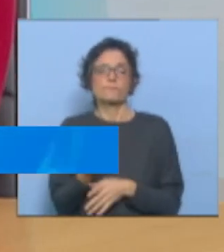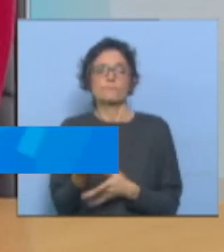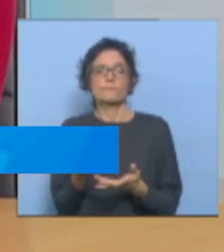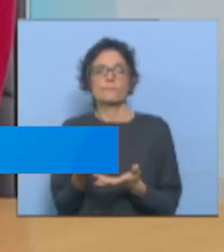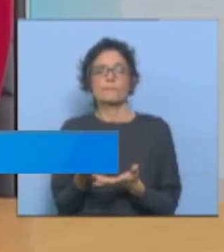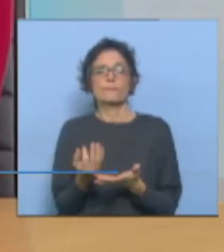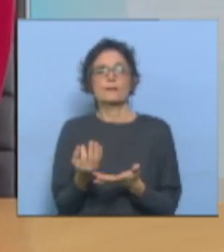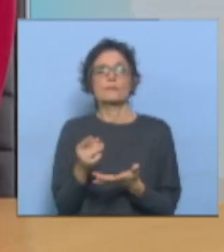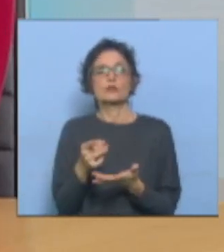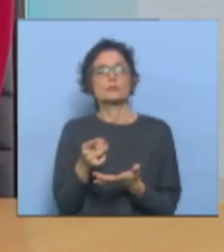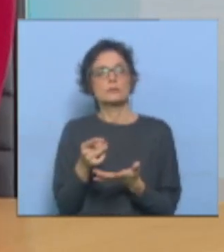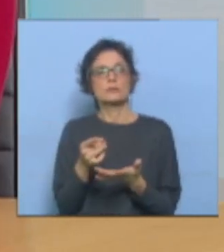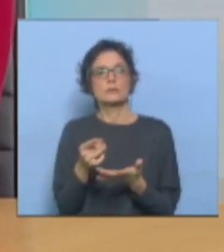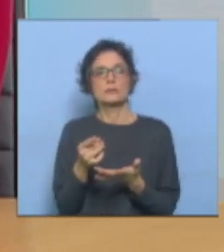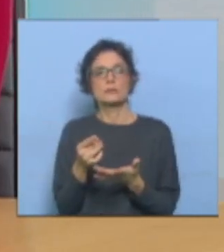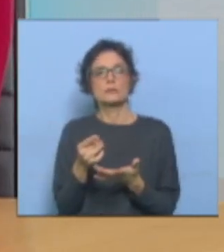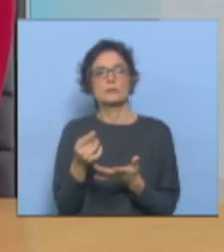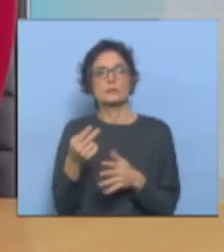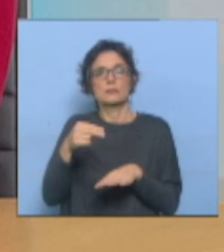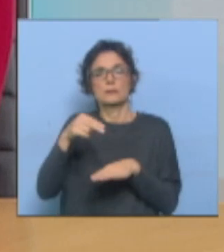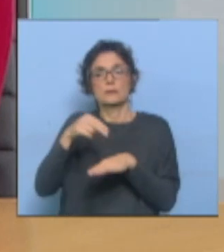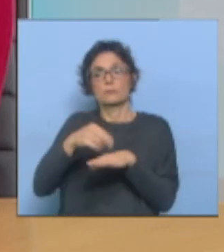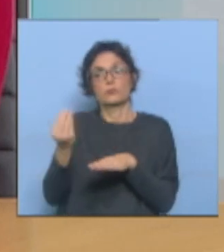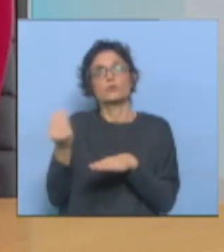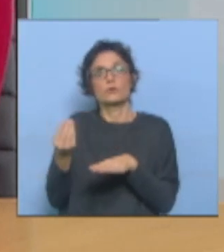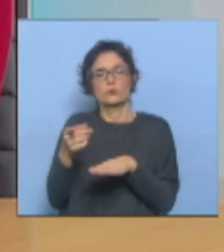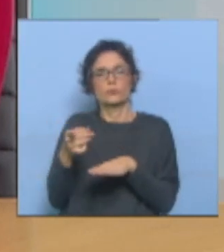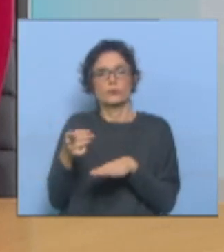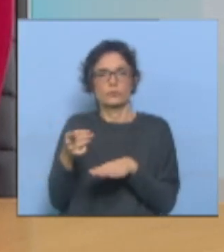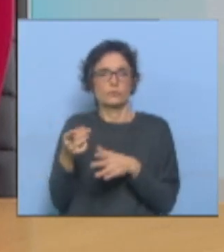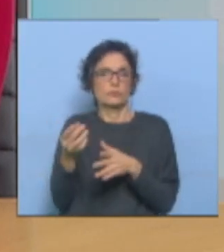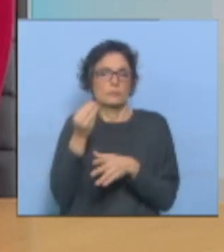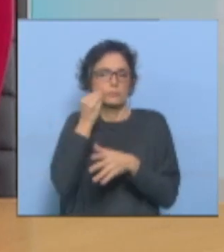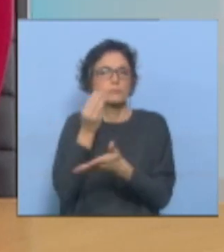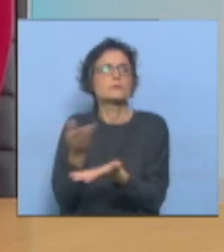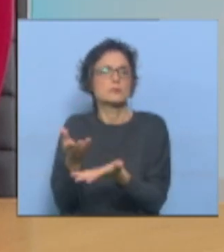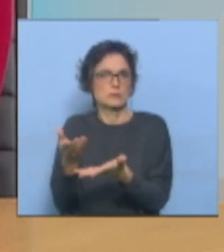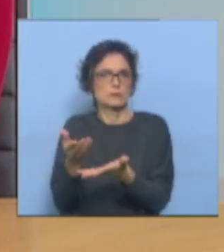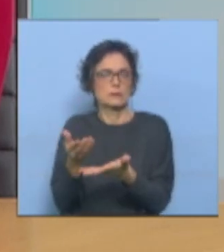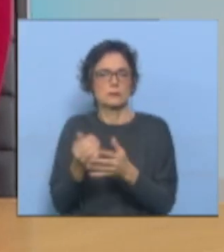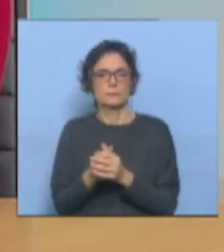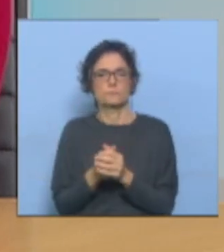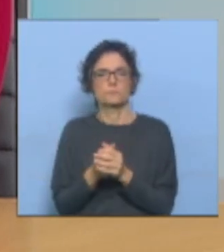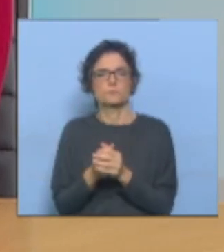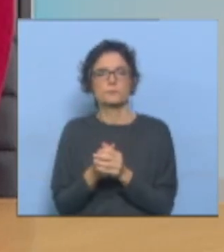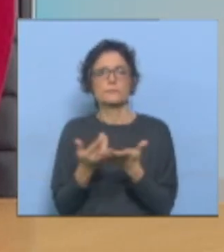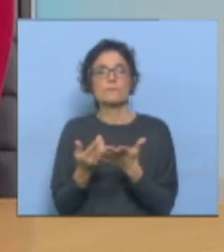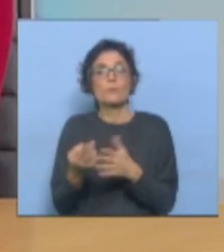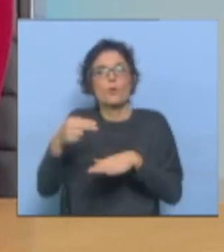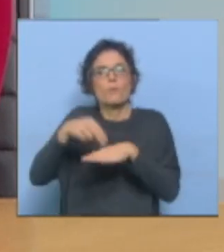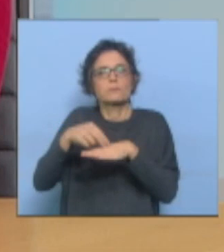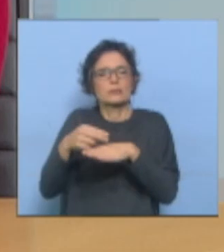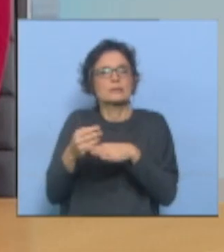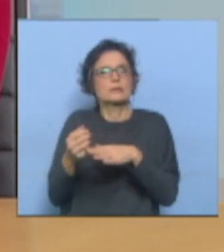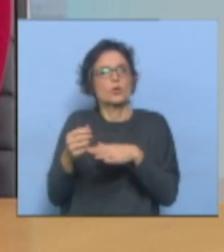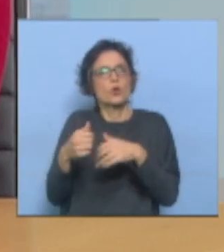fácil contrariar esta tendência que está agora a decorrer. Portanto, não é uma posição